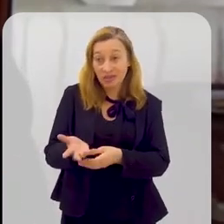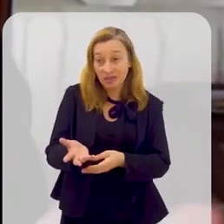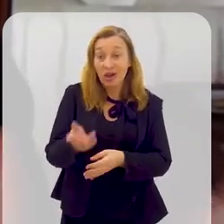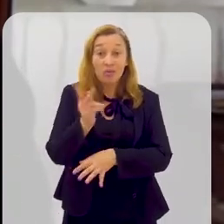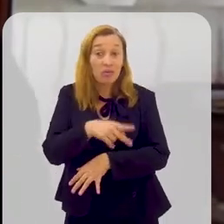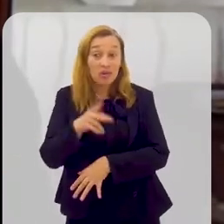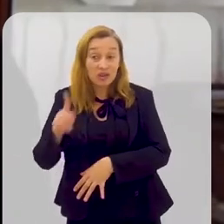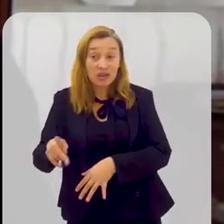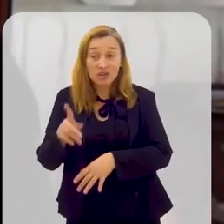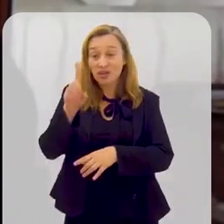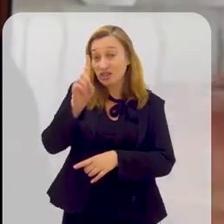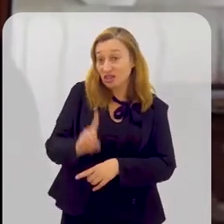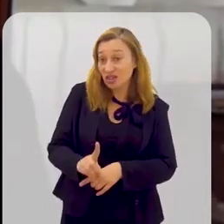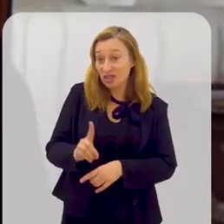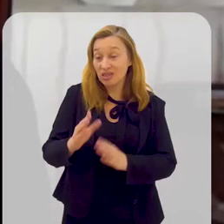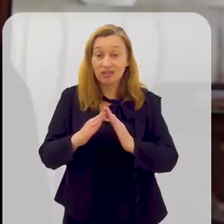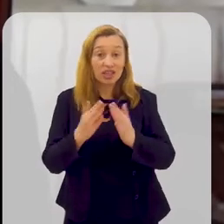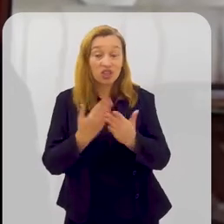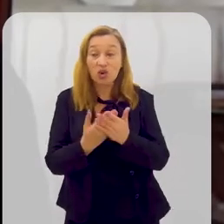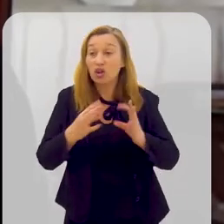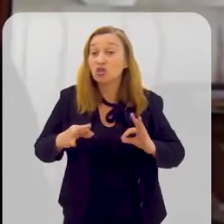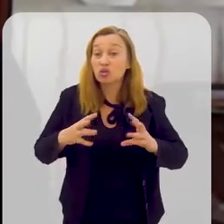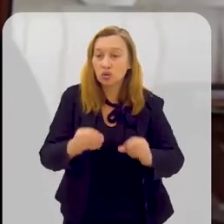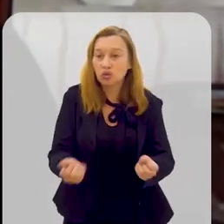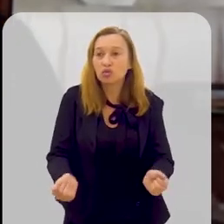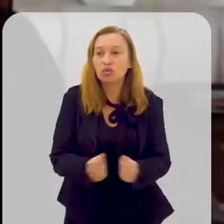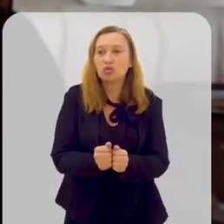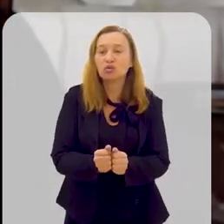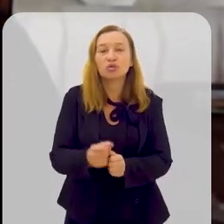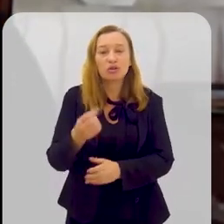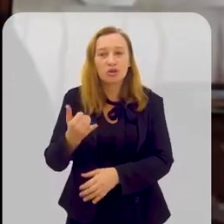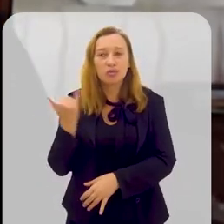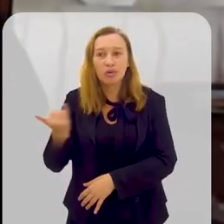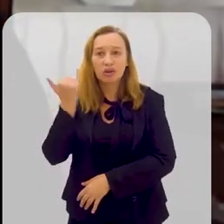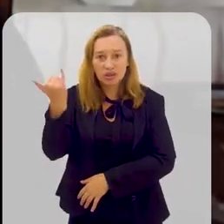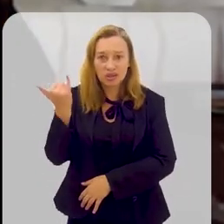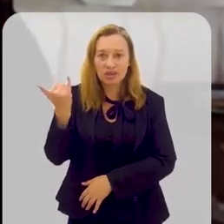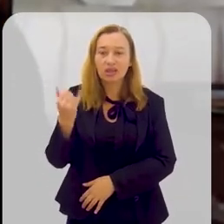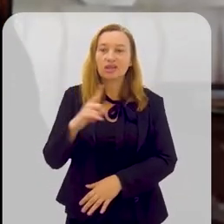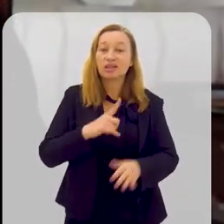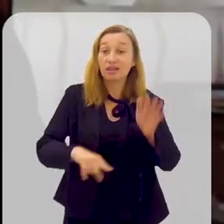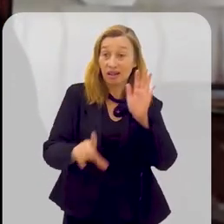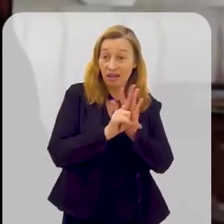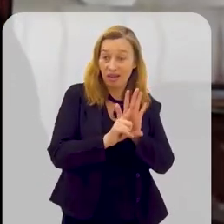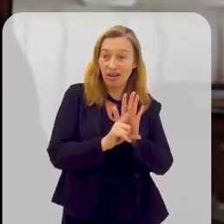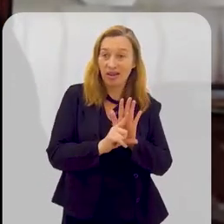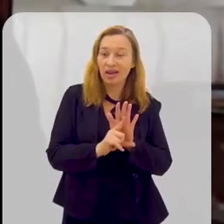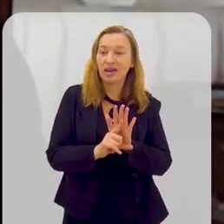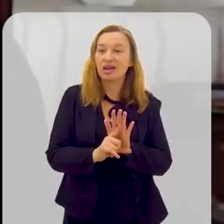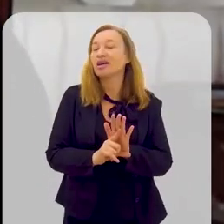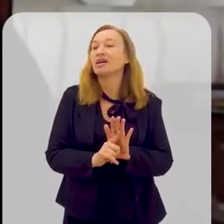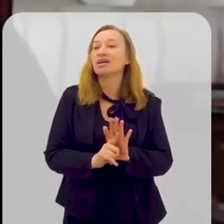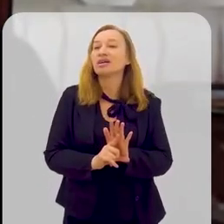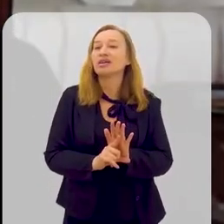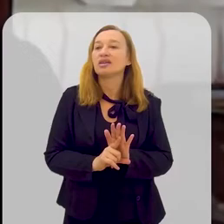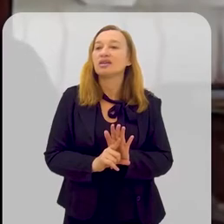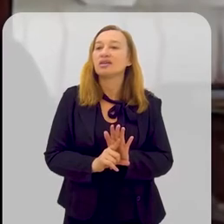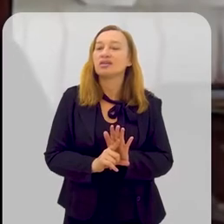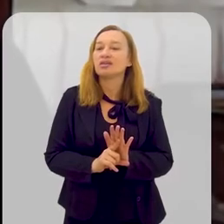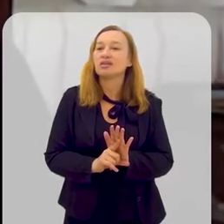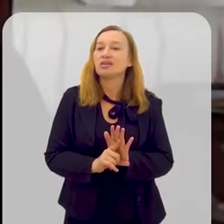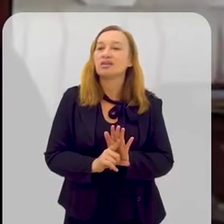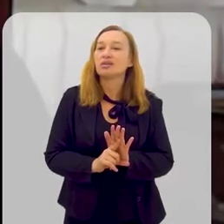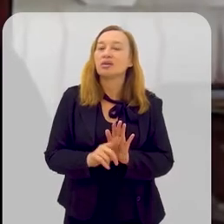orientadora Educacional Professor a direção da escola então o que é ideal e que está constando na lei